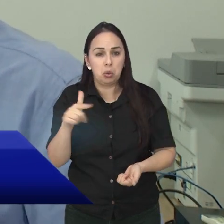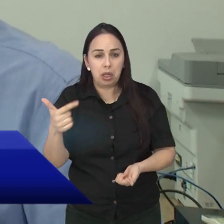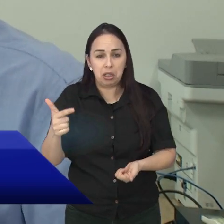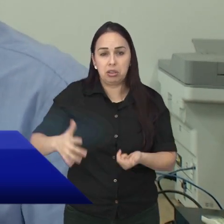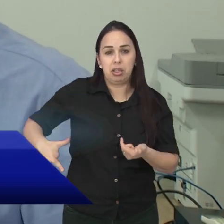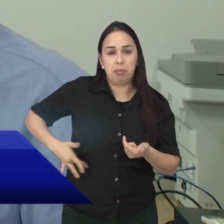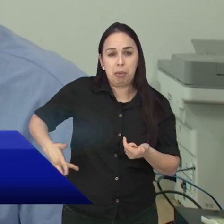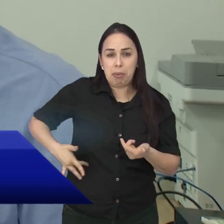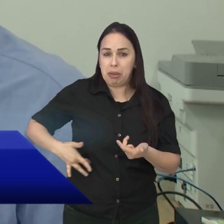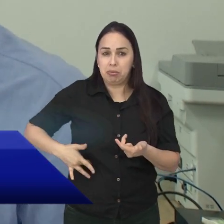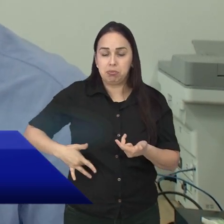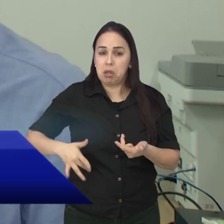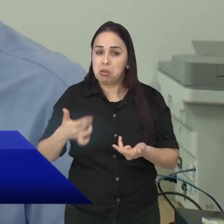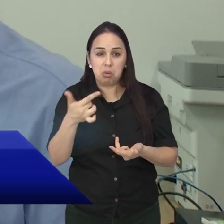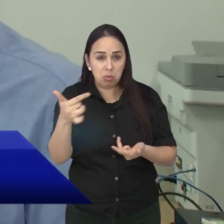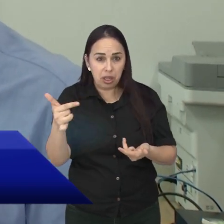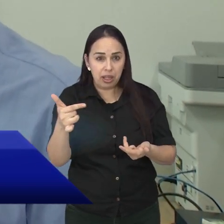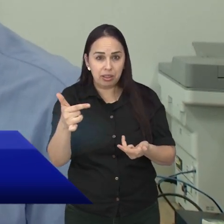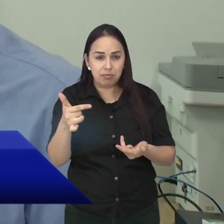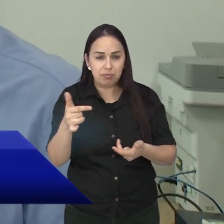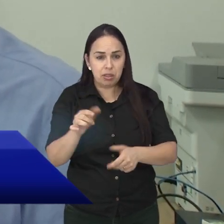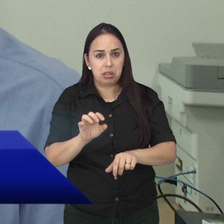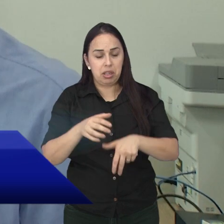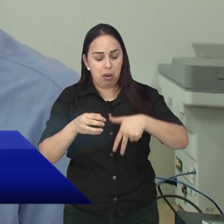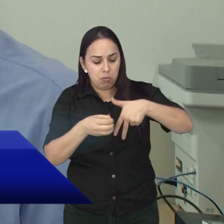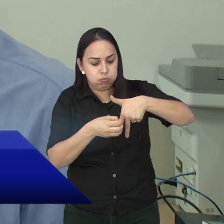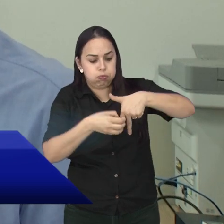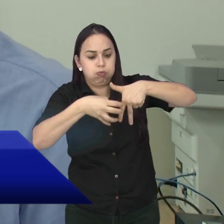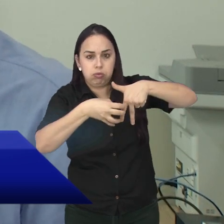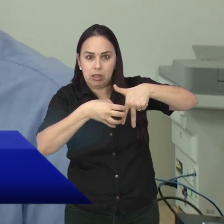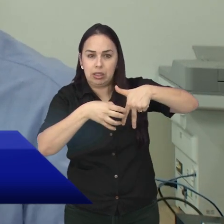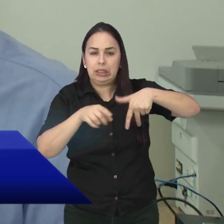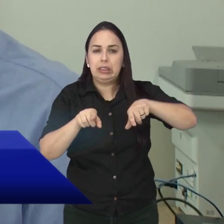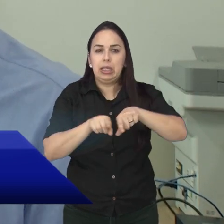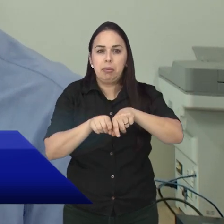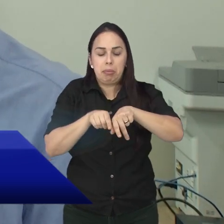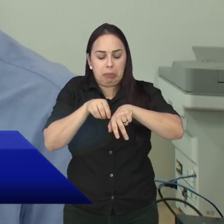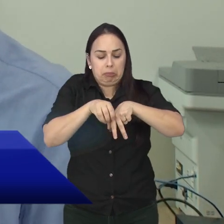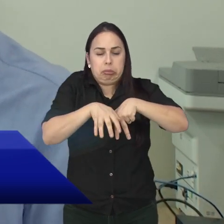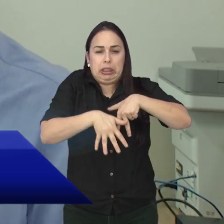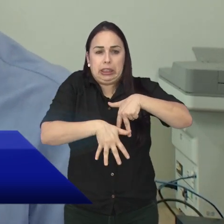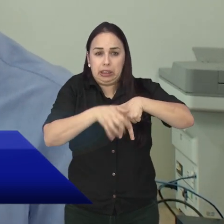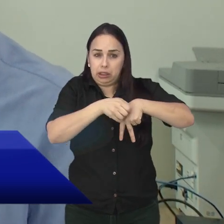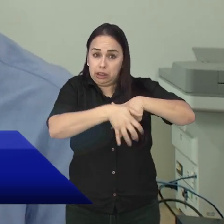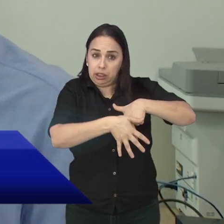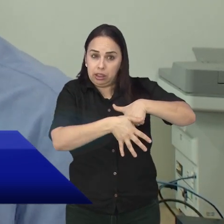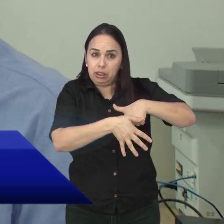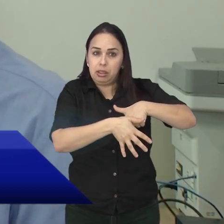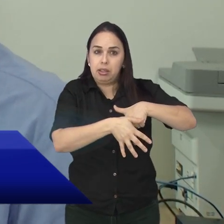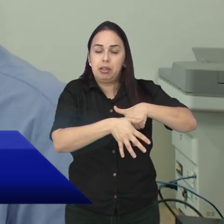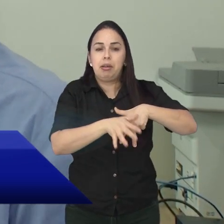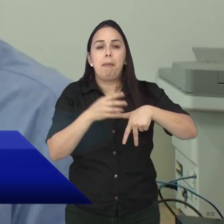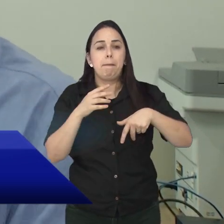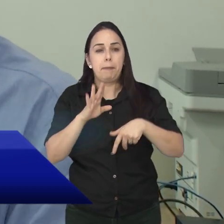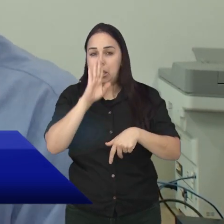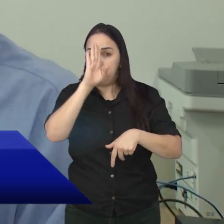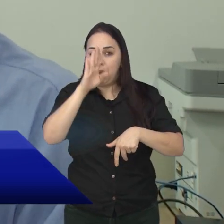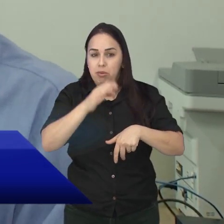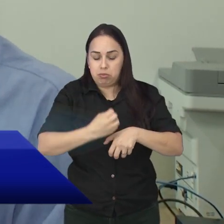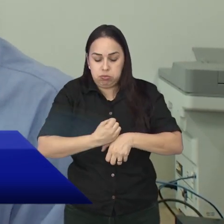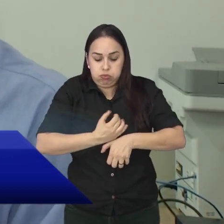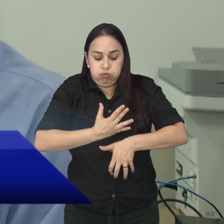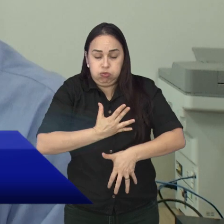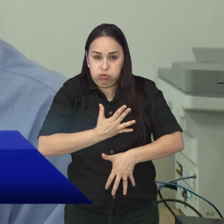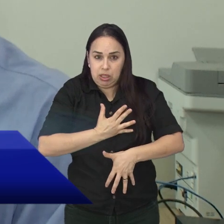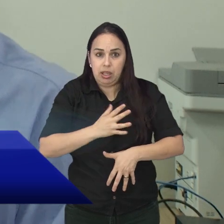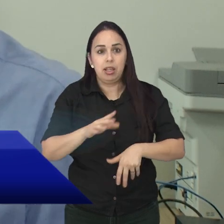renais, problemas hepáticos, que possam levar a inchaço nas pernas, fisgadas pelo corpo, principalmente o trajeto dos nervos que